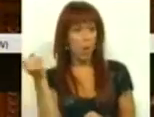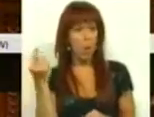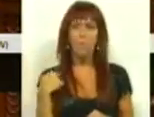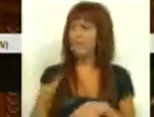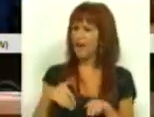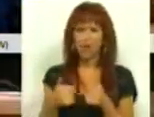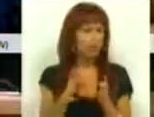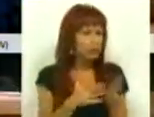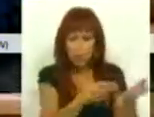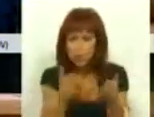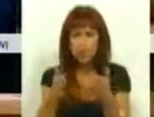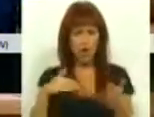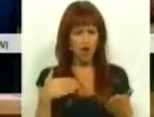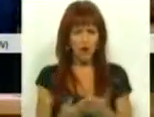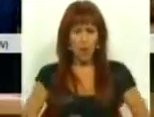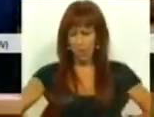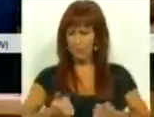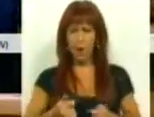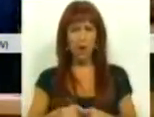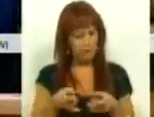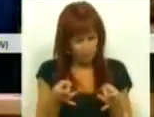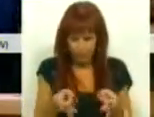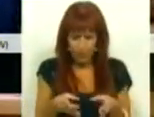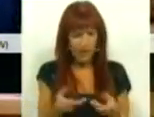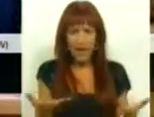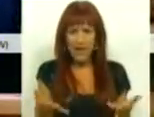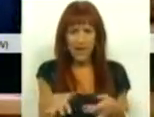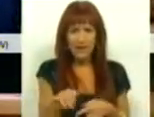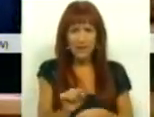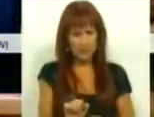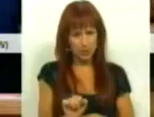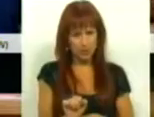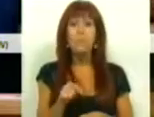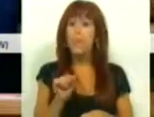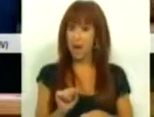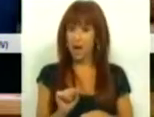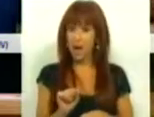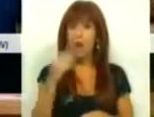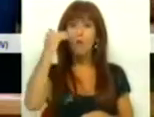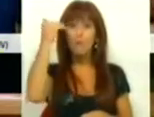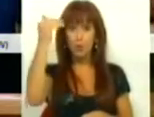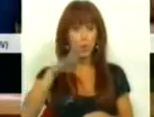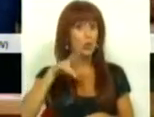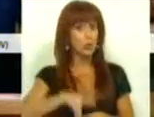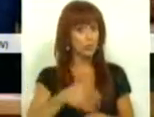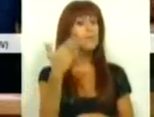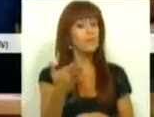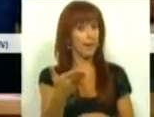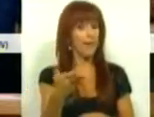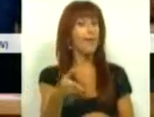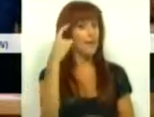não fizéssemos tudo e dessemos o nosso melhor para ultrapassar a atual situação. É o futuro do país que